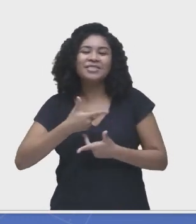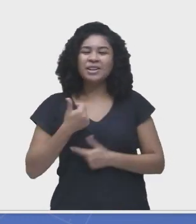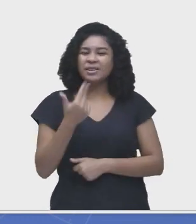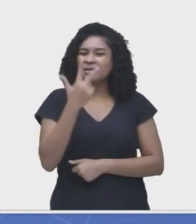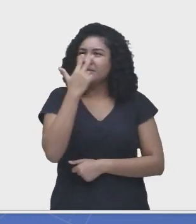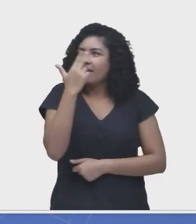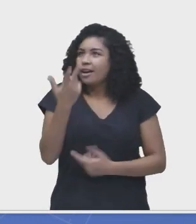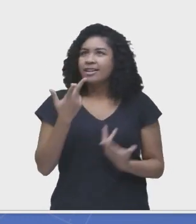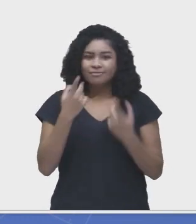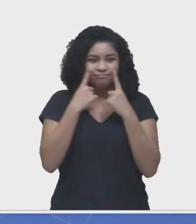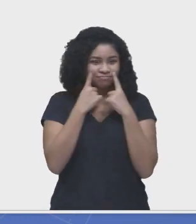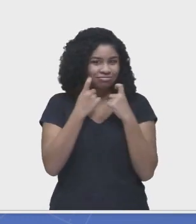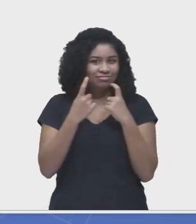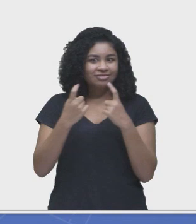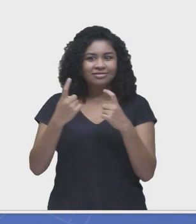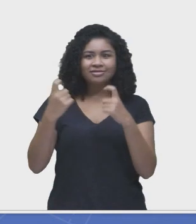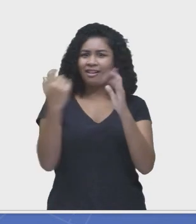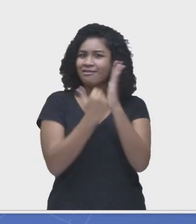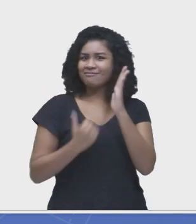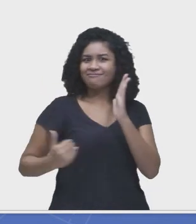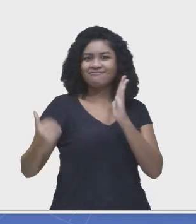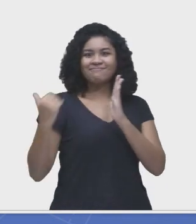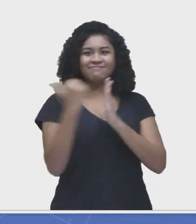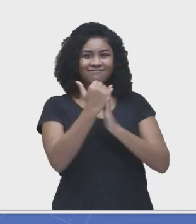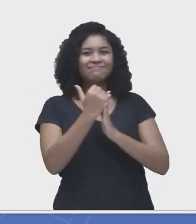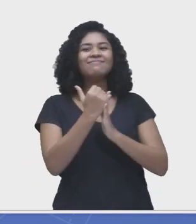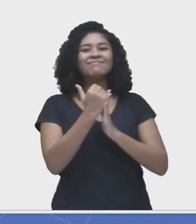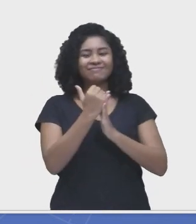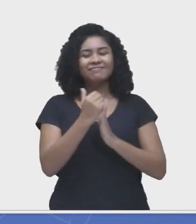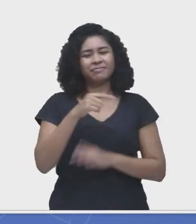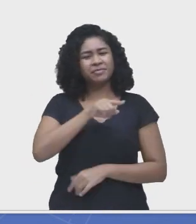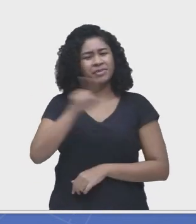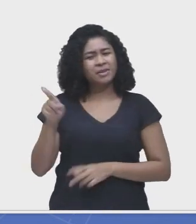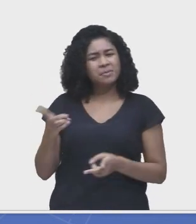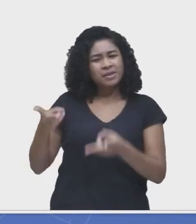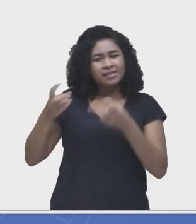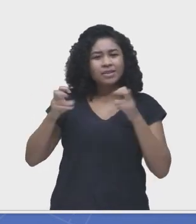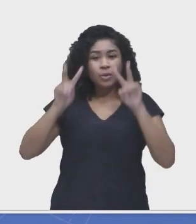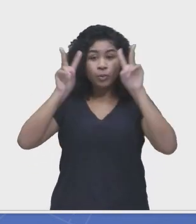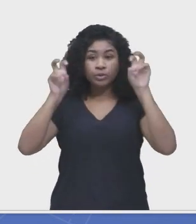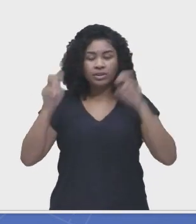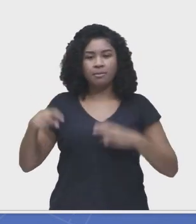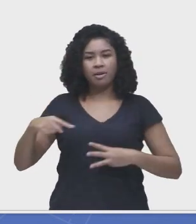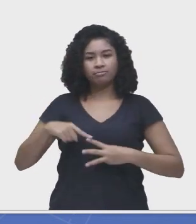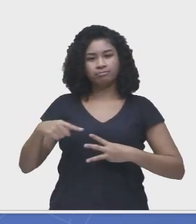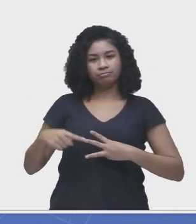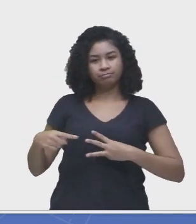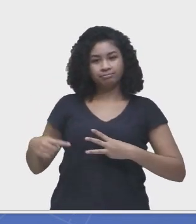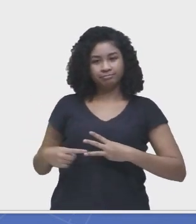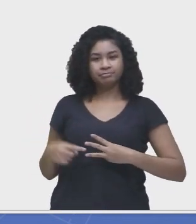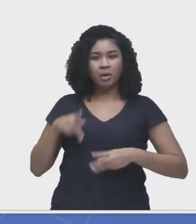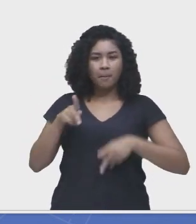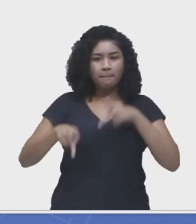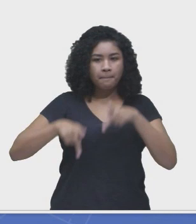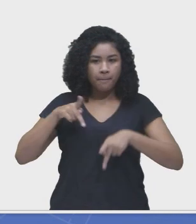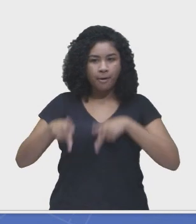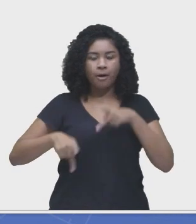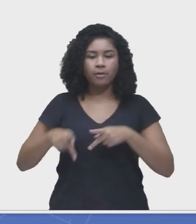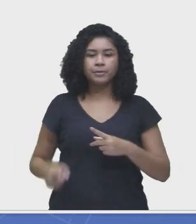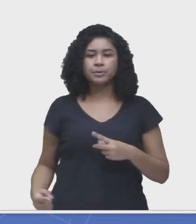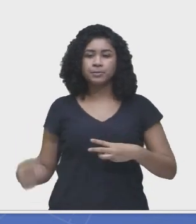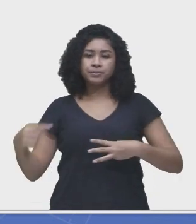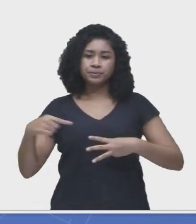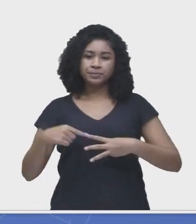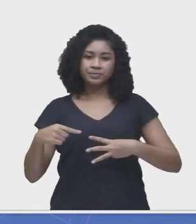desperta o interesse muito acentuado, né? E vocês podem ver que nós vamos tratar de três povos hoje. O primeiro desses